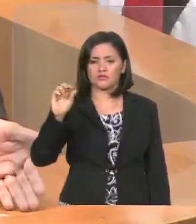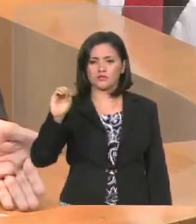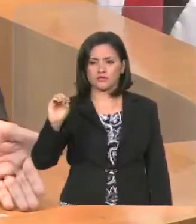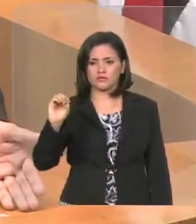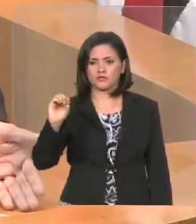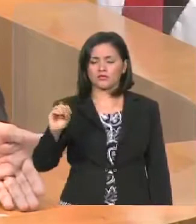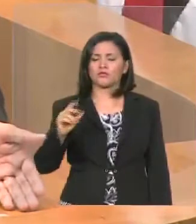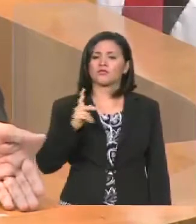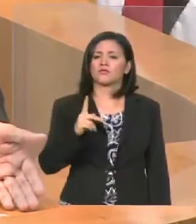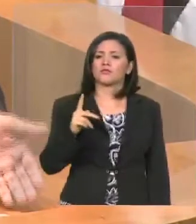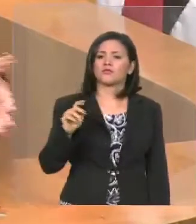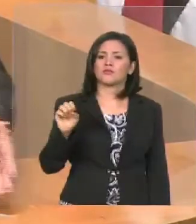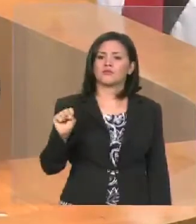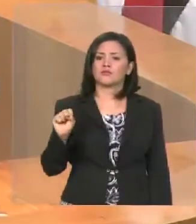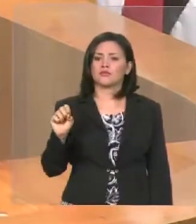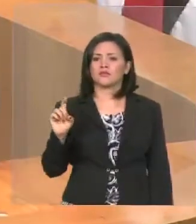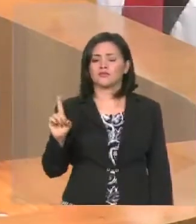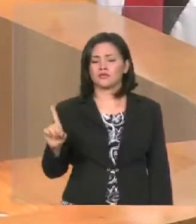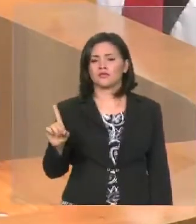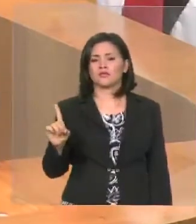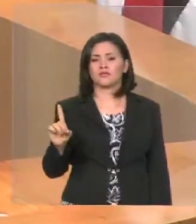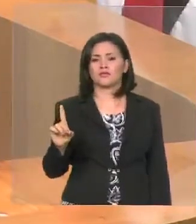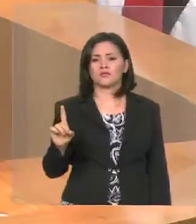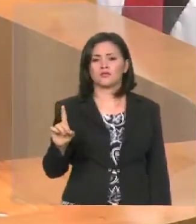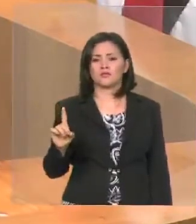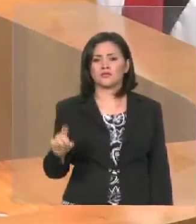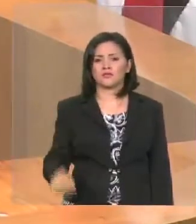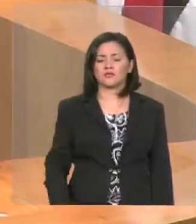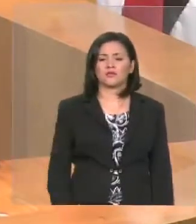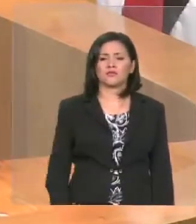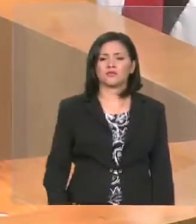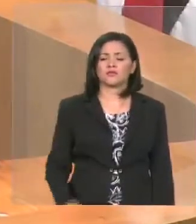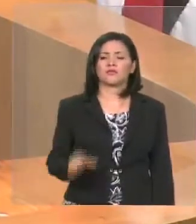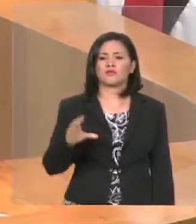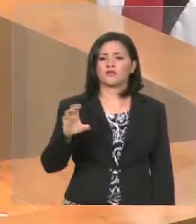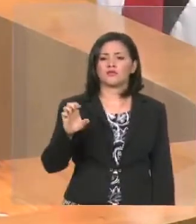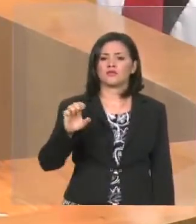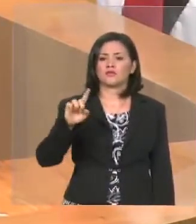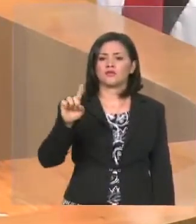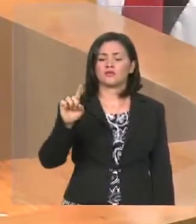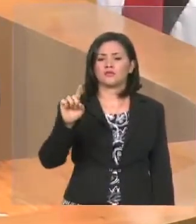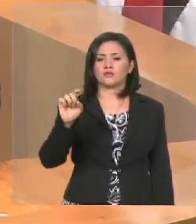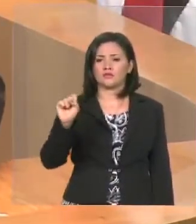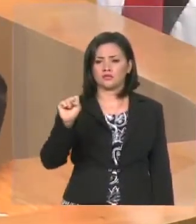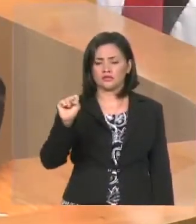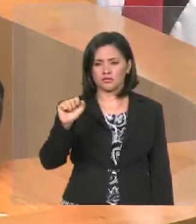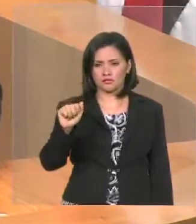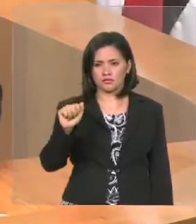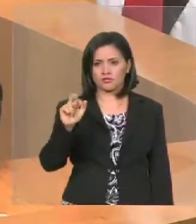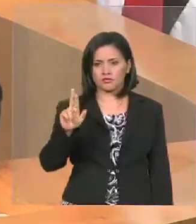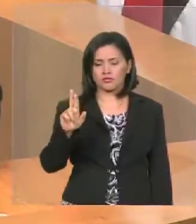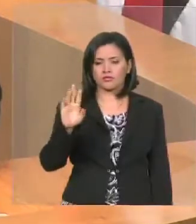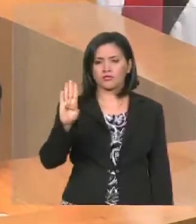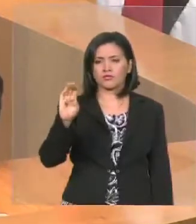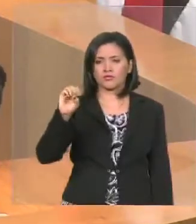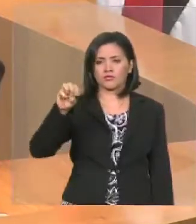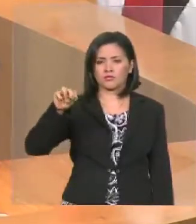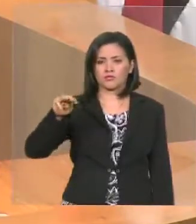PSD, com o César Bombeiro, eleito vereador em São